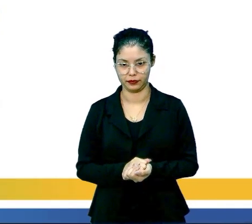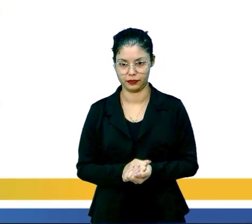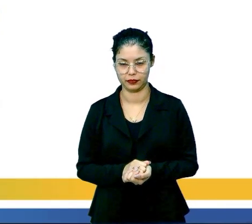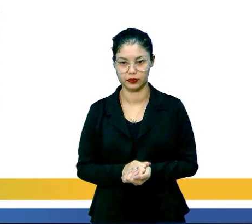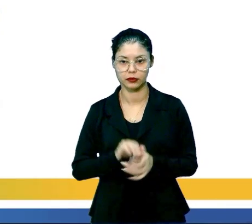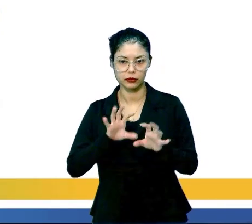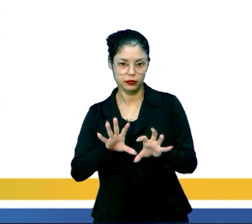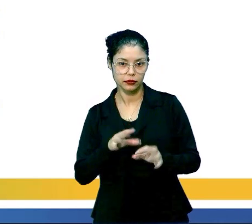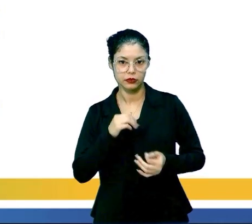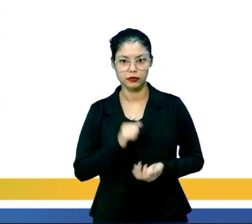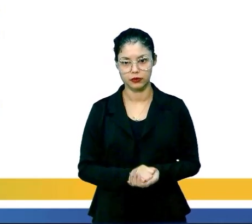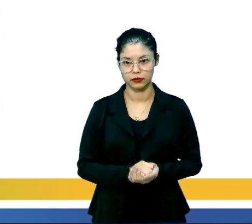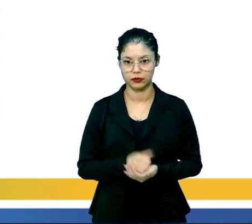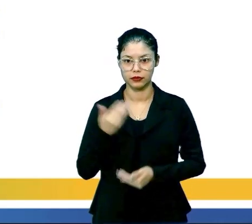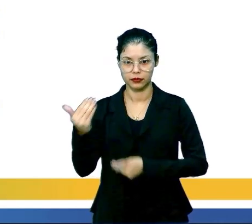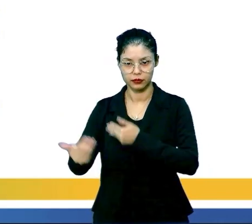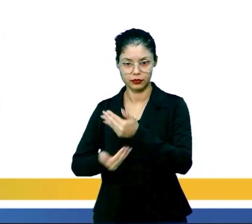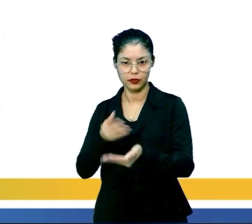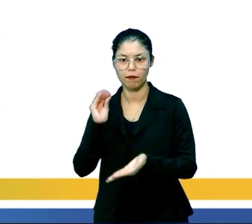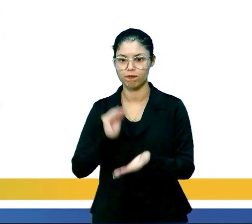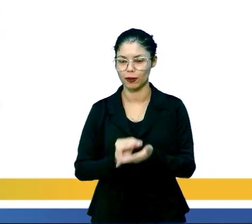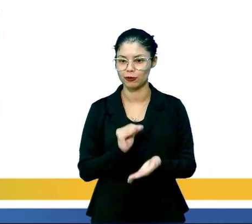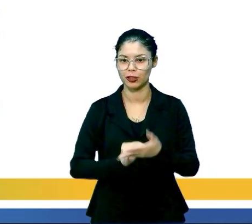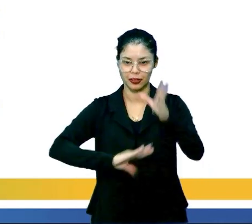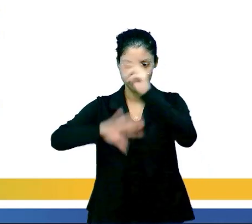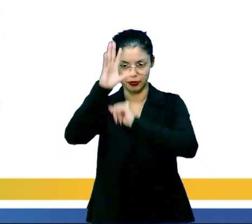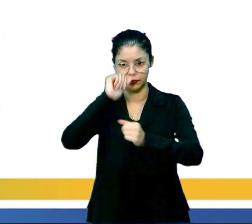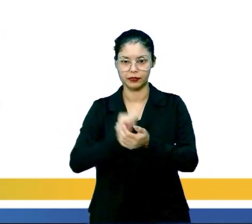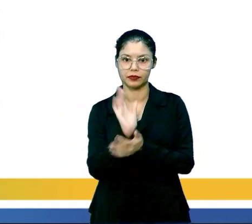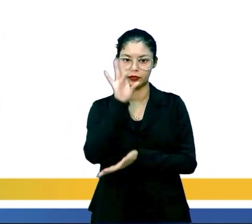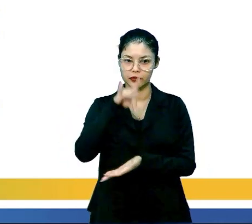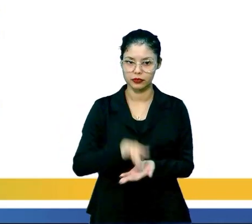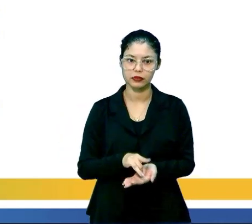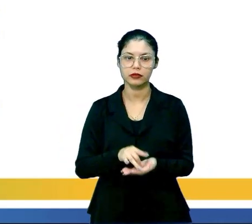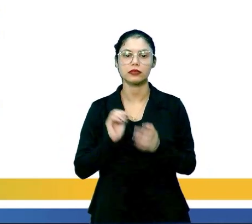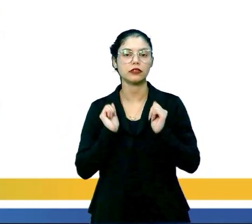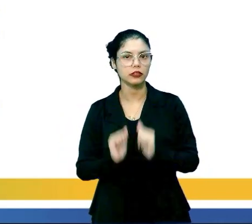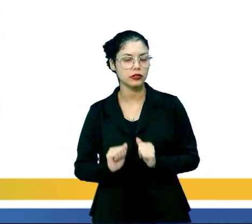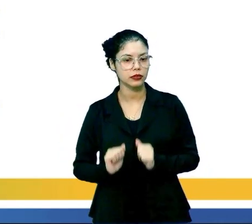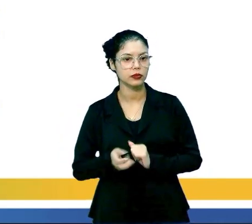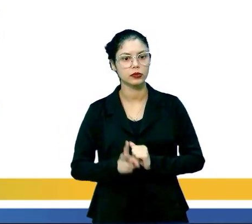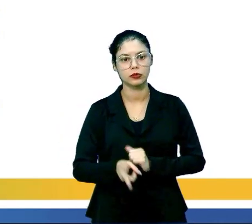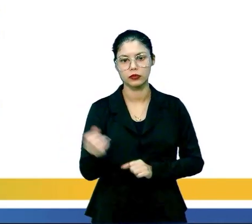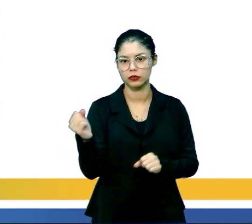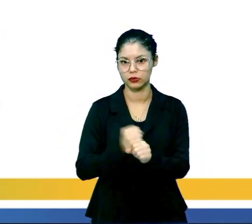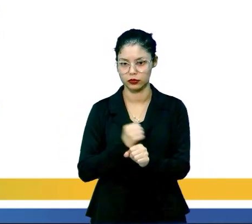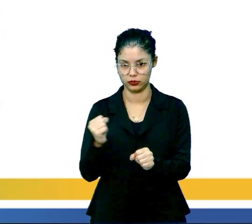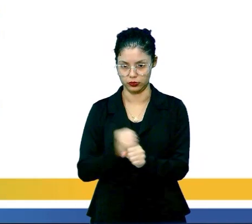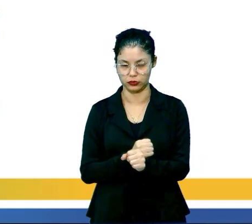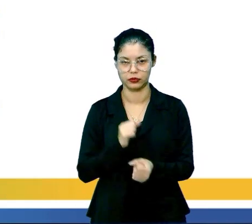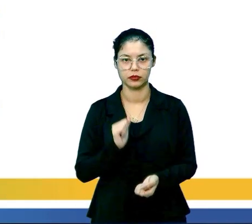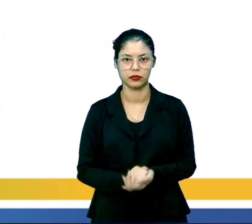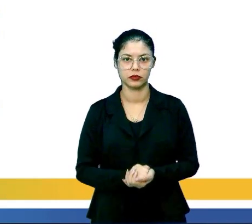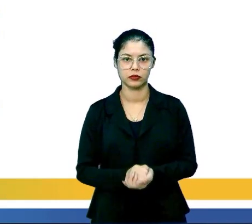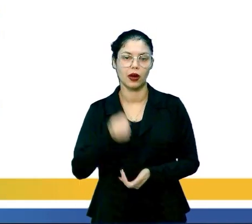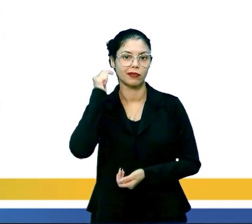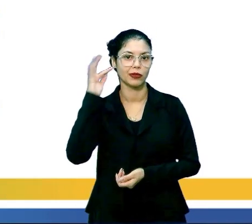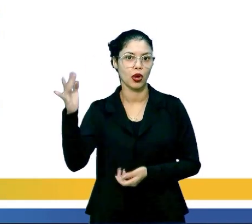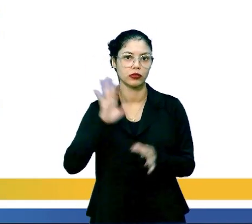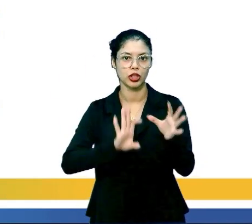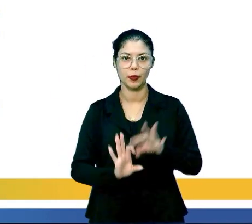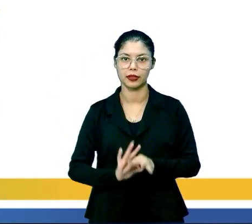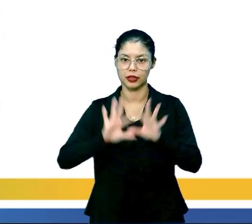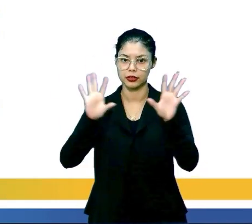perdamos. Assim, o desconhecimento dessa realidade permite a construção de uma ilusão